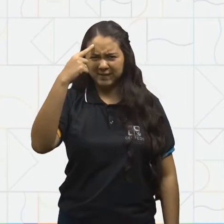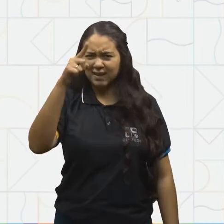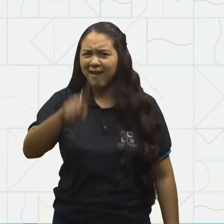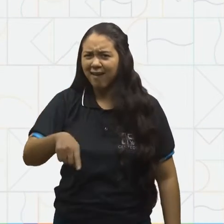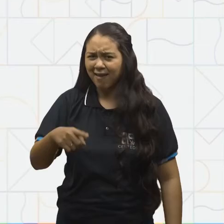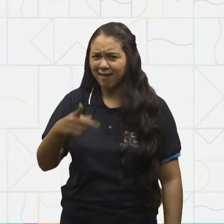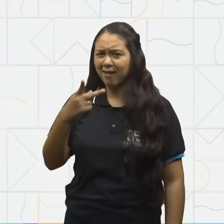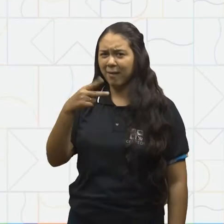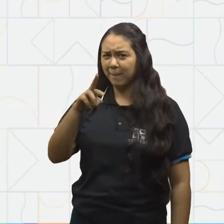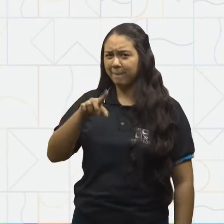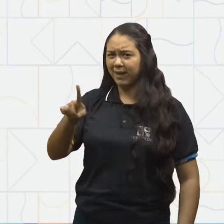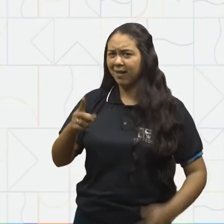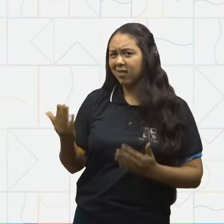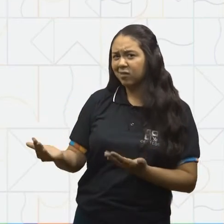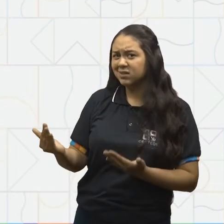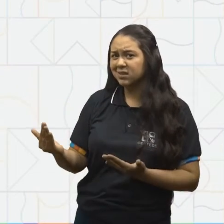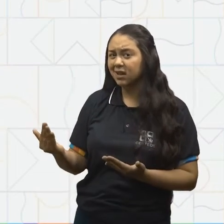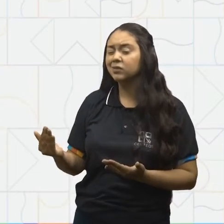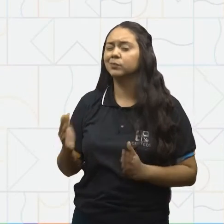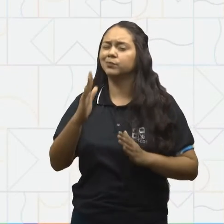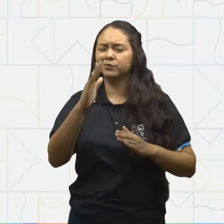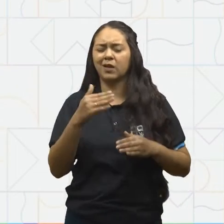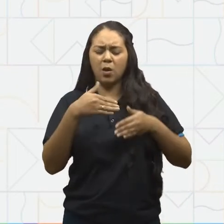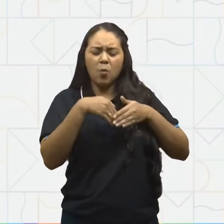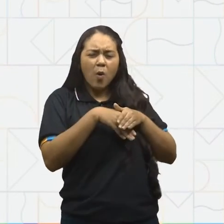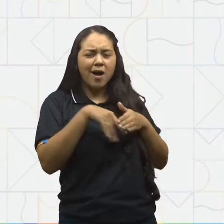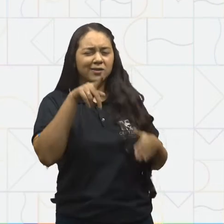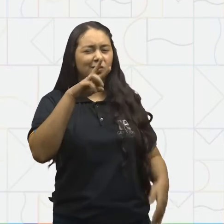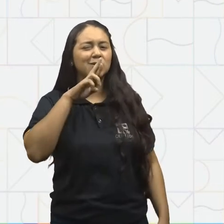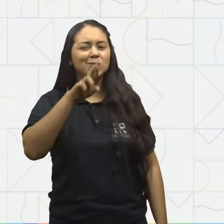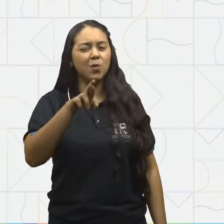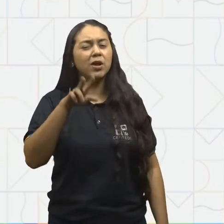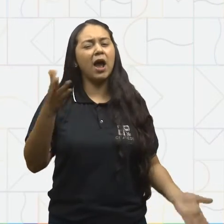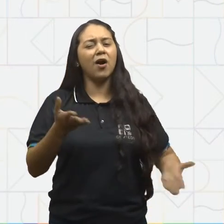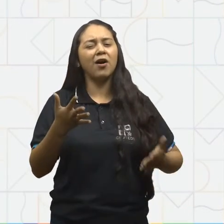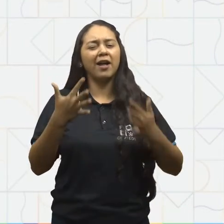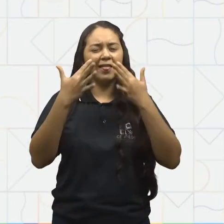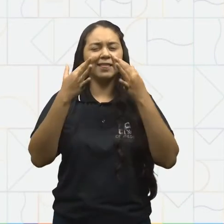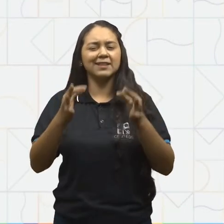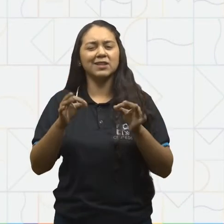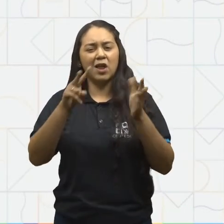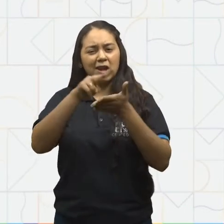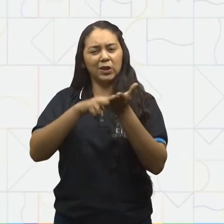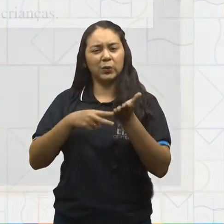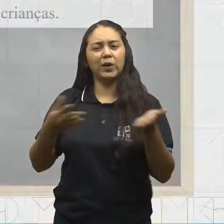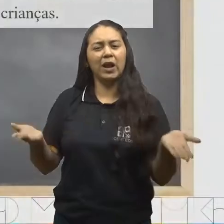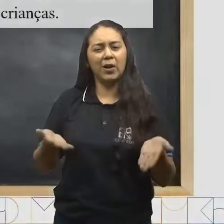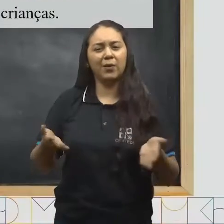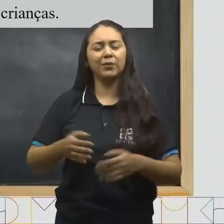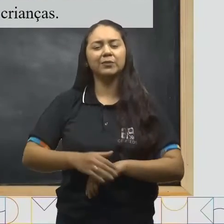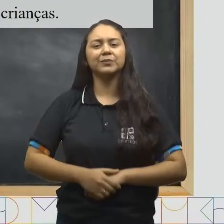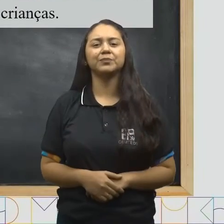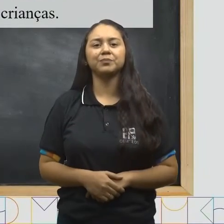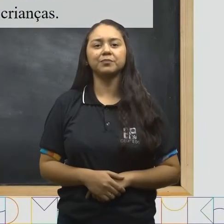deles? Guarde suas respostas aí e preste bastante atenção à leitura que eu